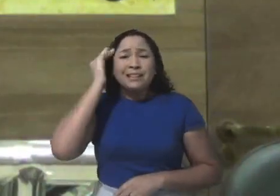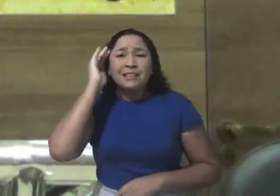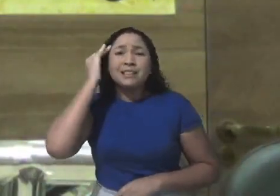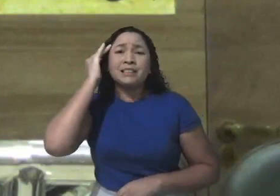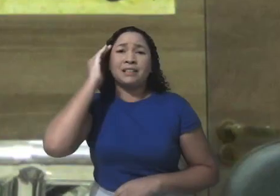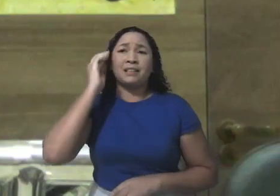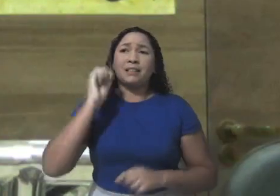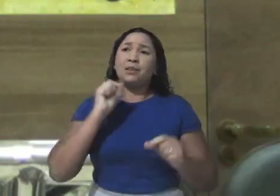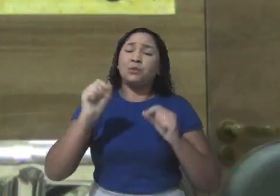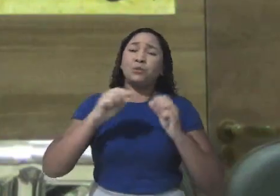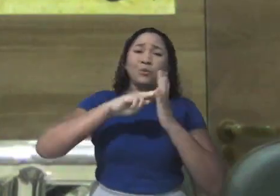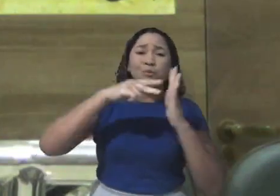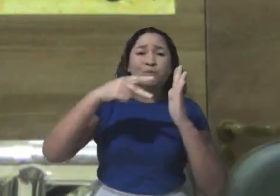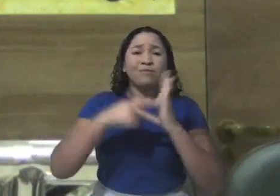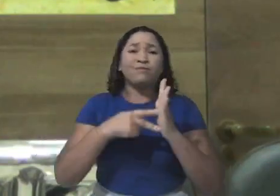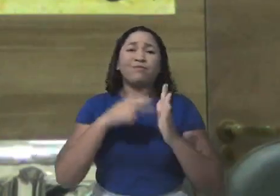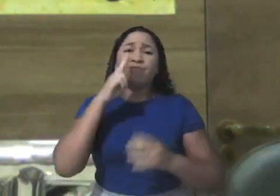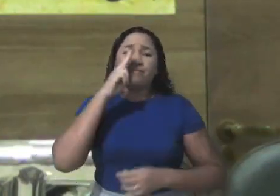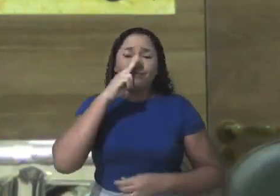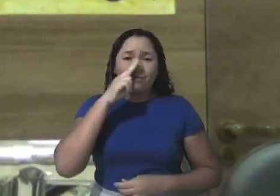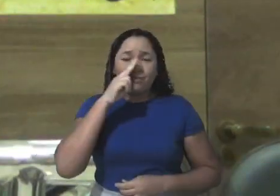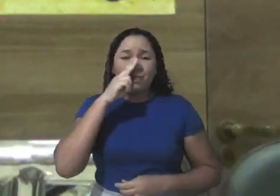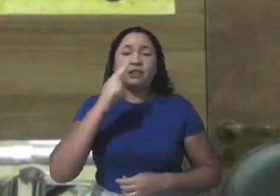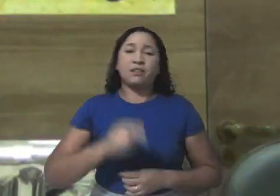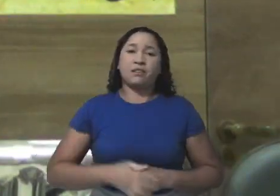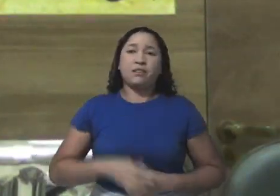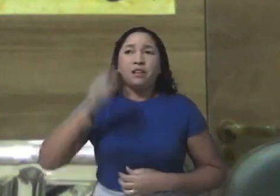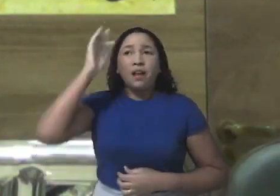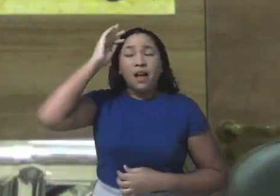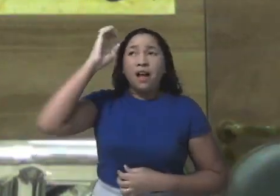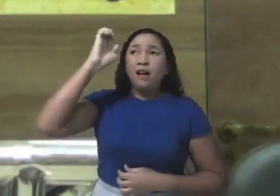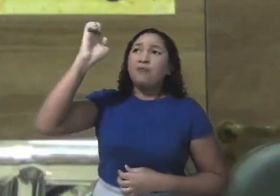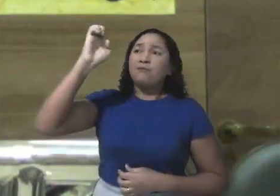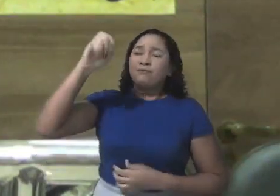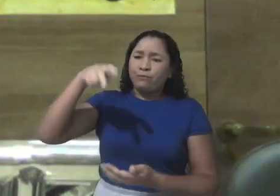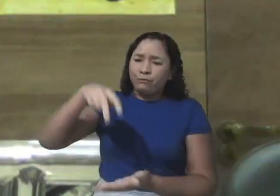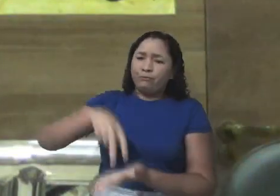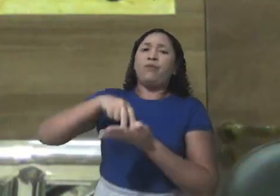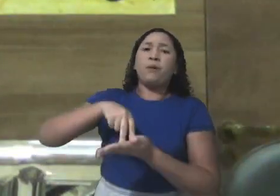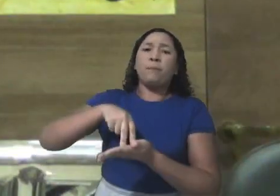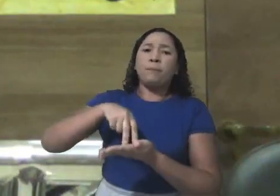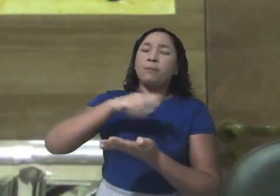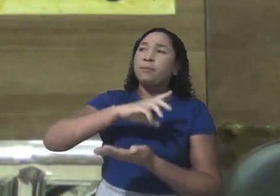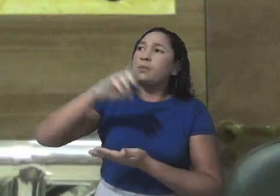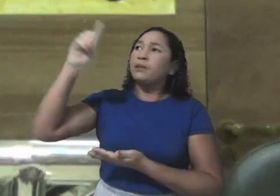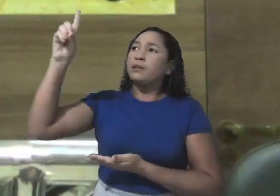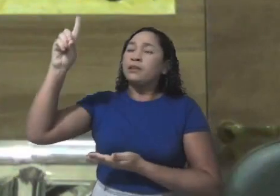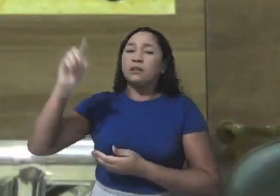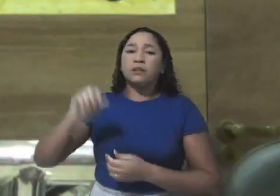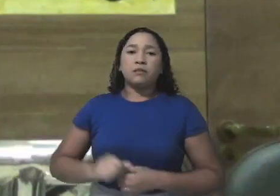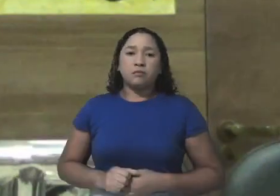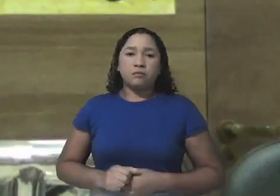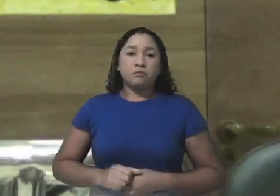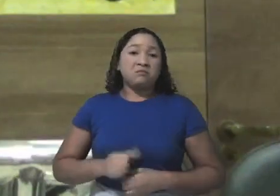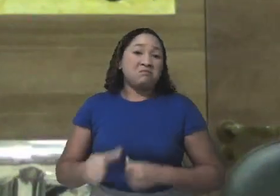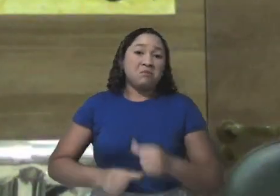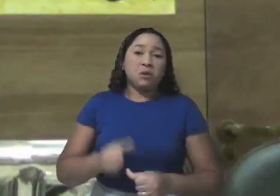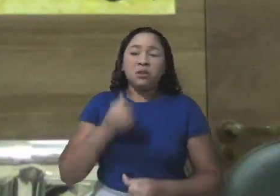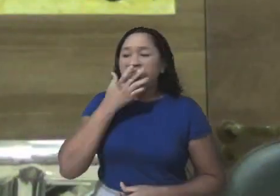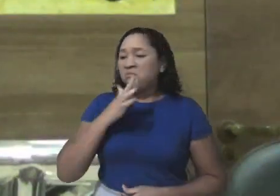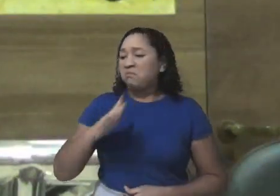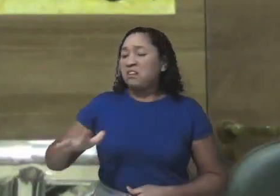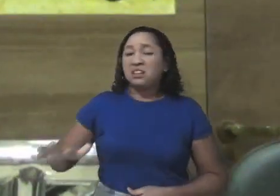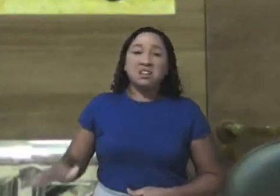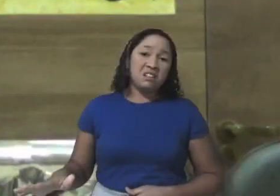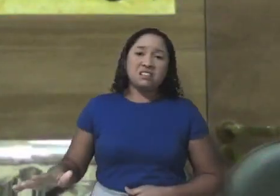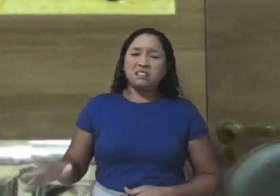se aprofundar na fé em Deus, é menino inconstante e literalmente